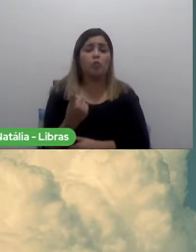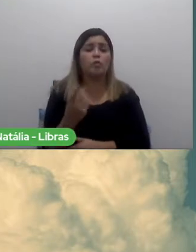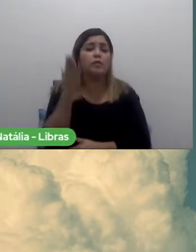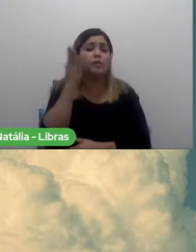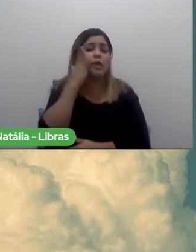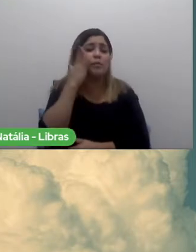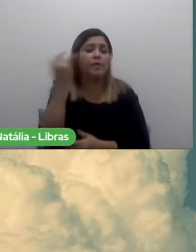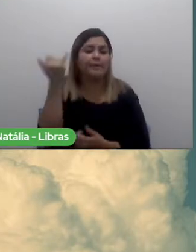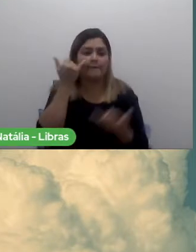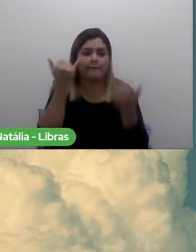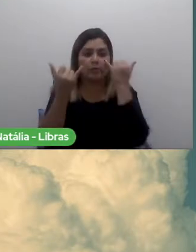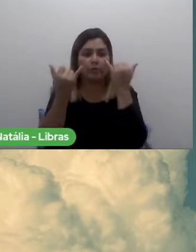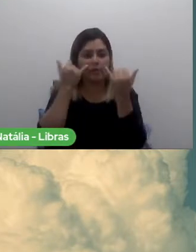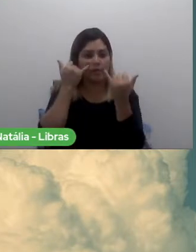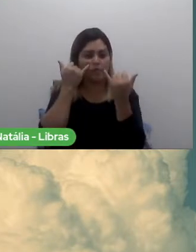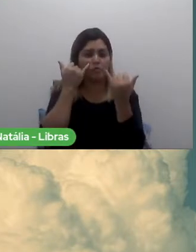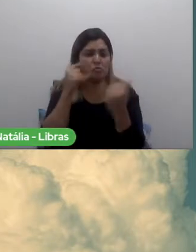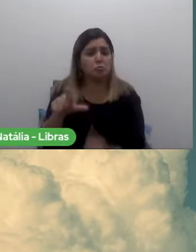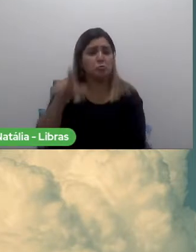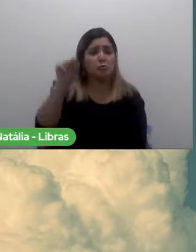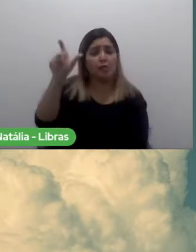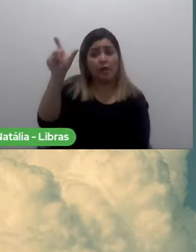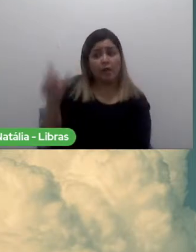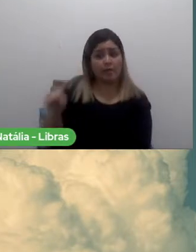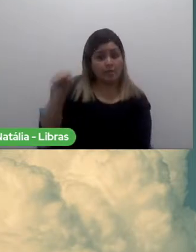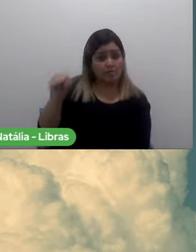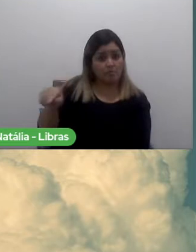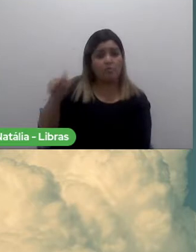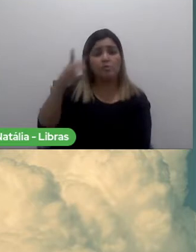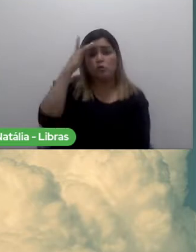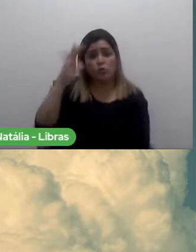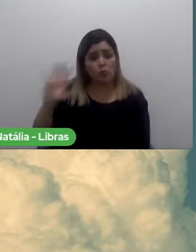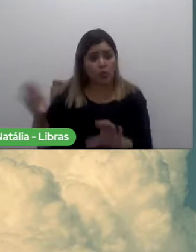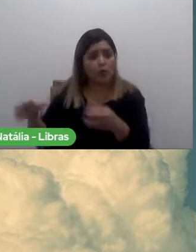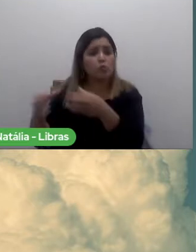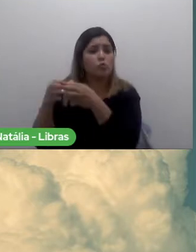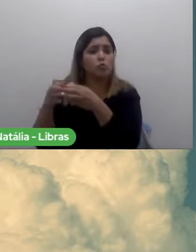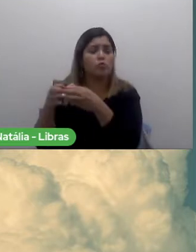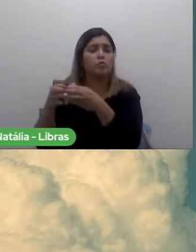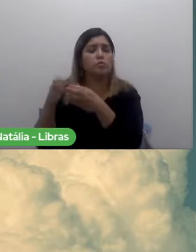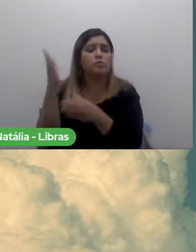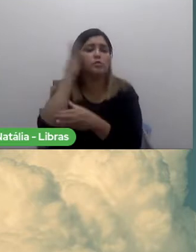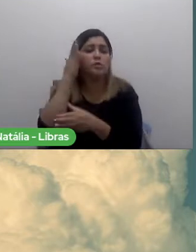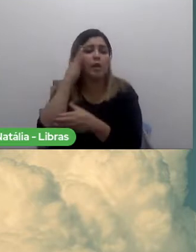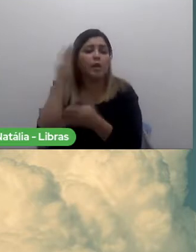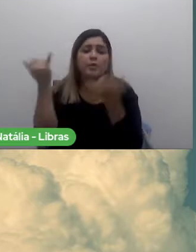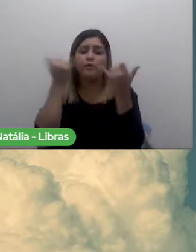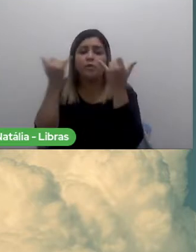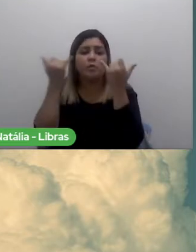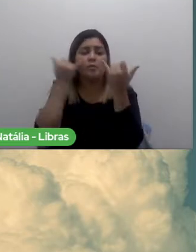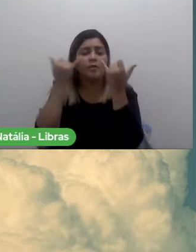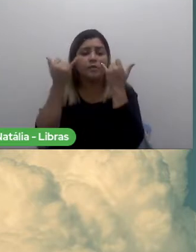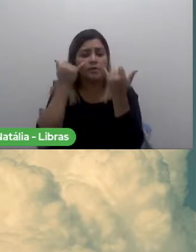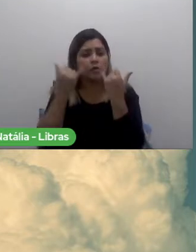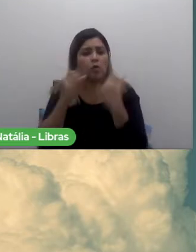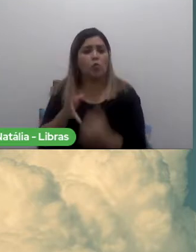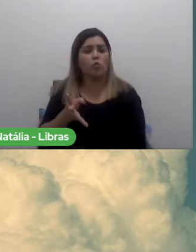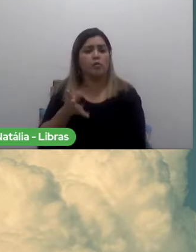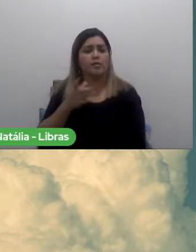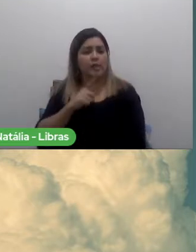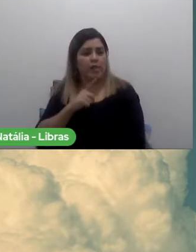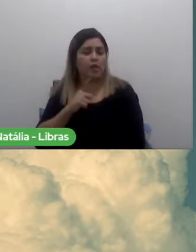o guardião dessa informação. Só esse grupo de pessoas tem esse